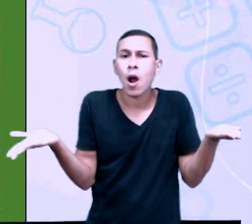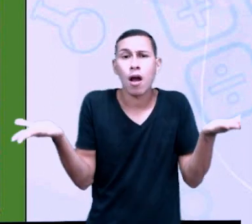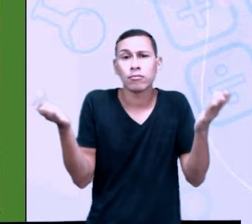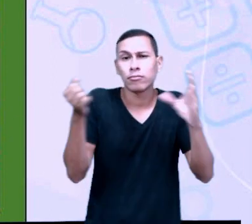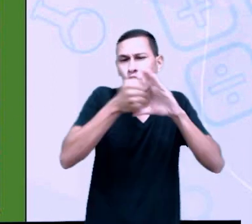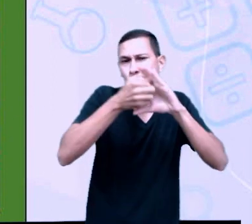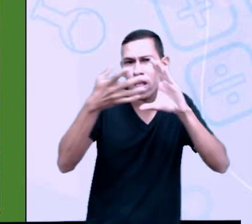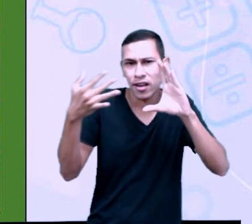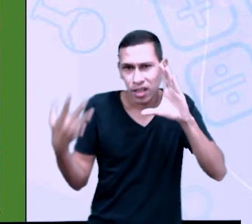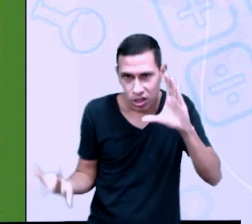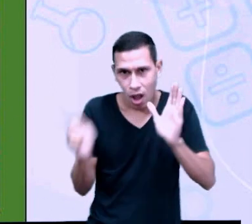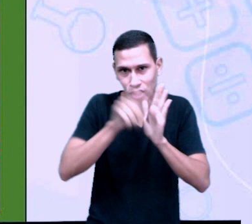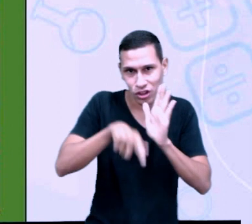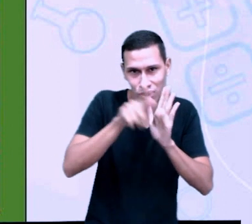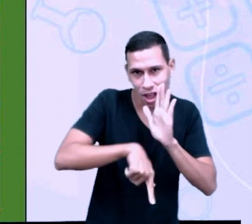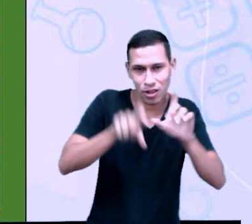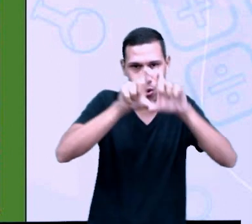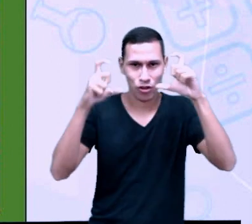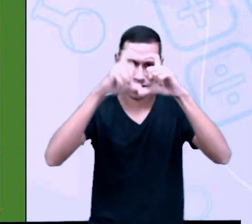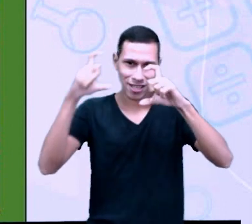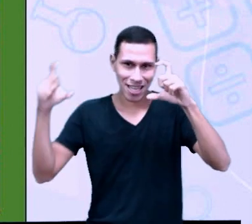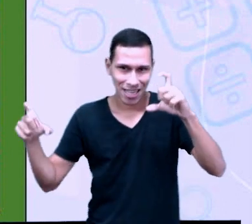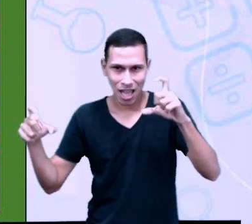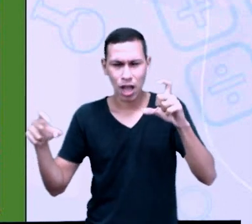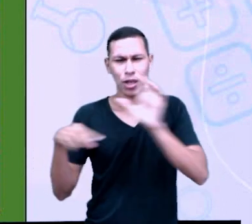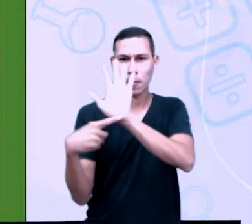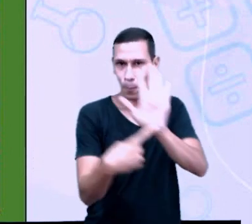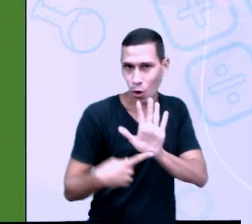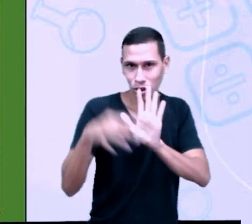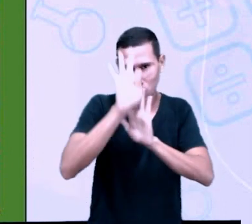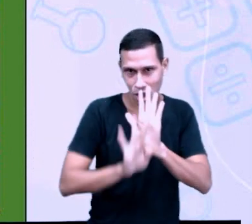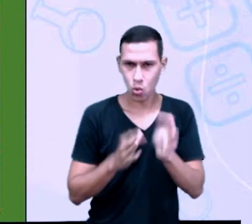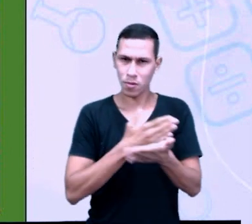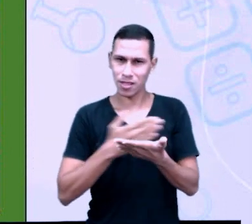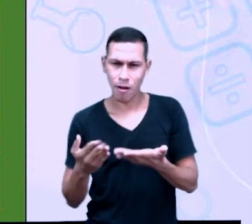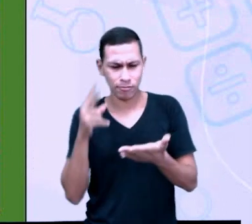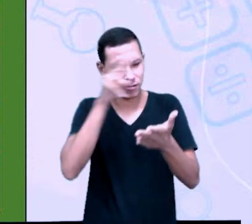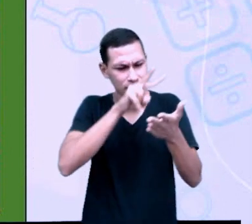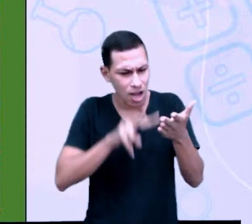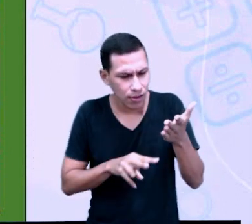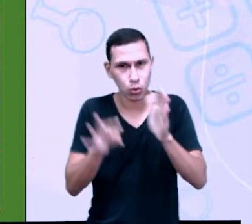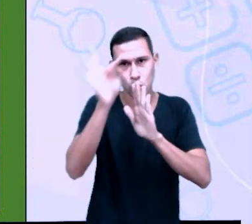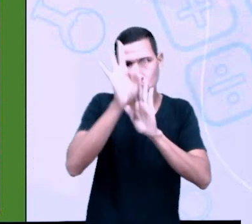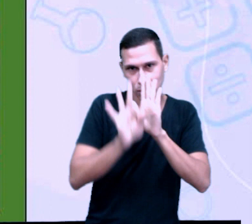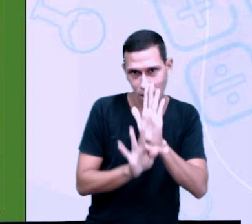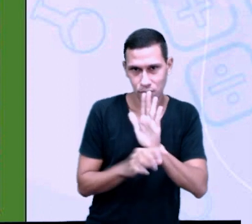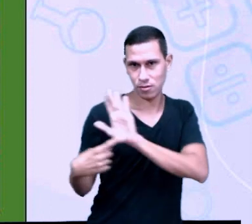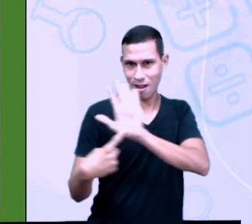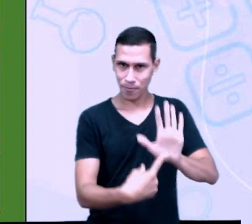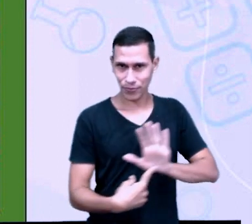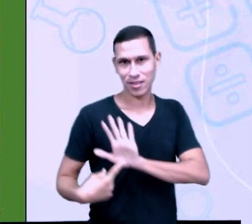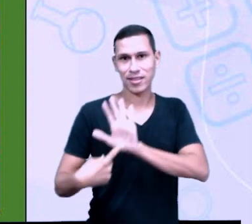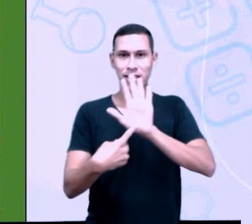características do gênero teria que estão presentes aí nesse texto Então vamos começar a lendo esse texto nós temos aí